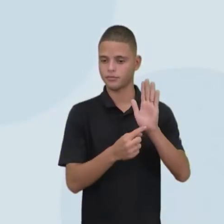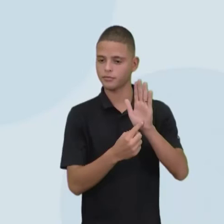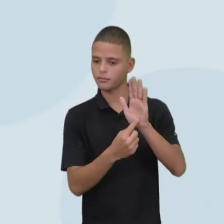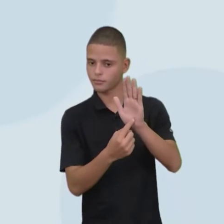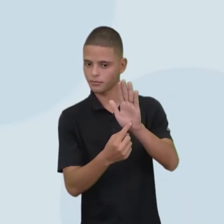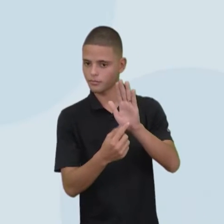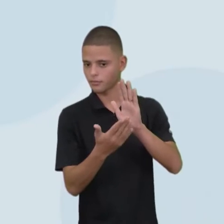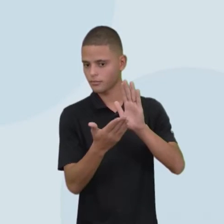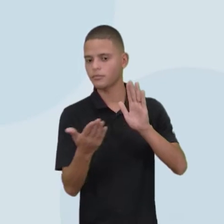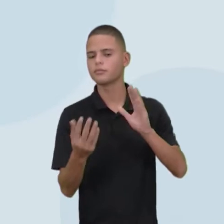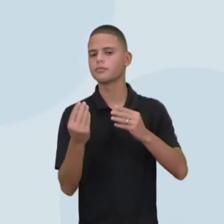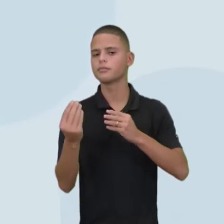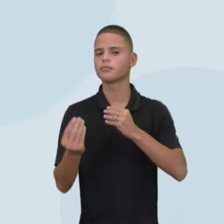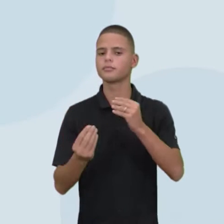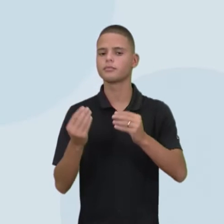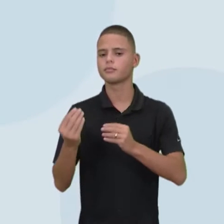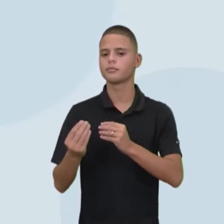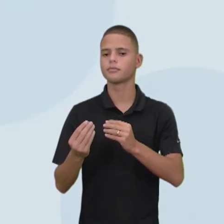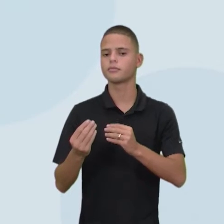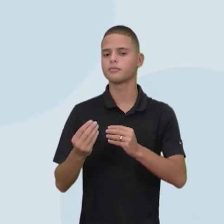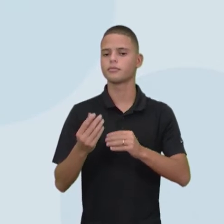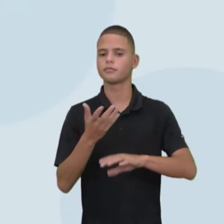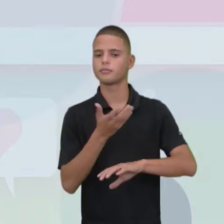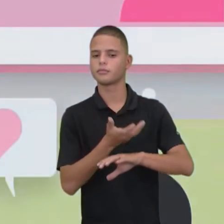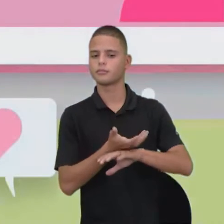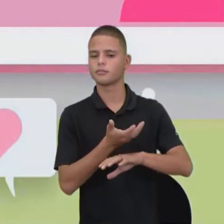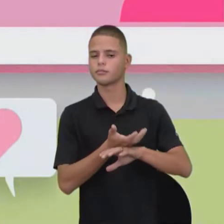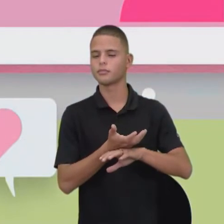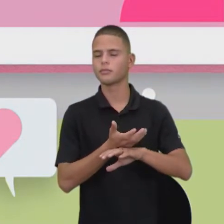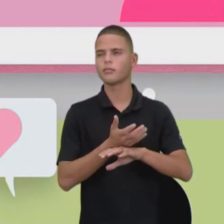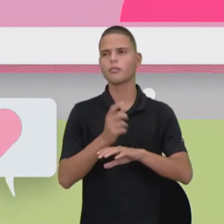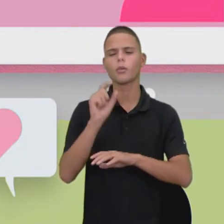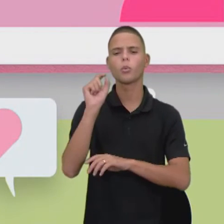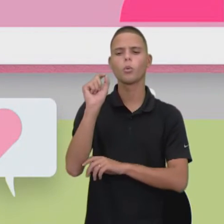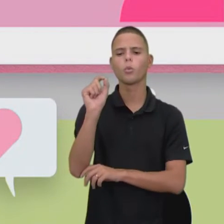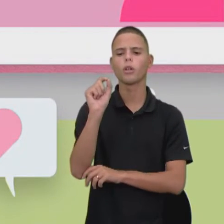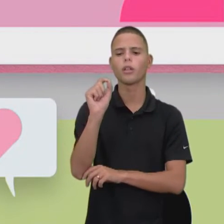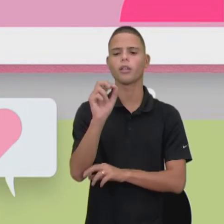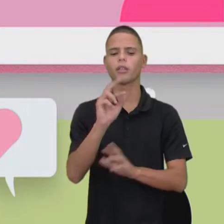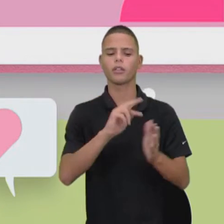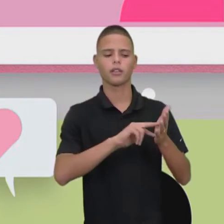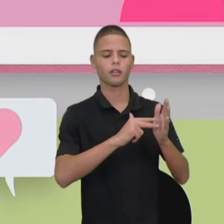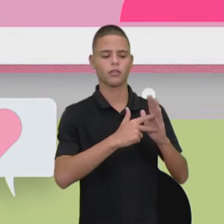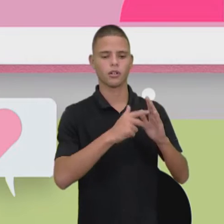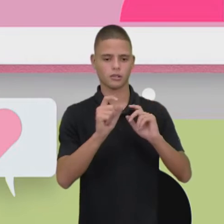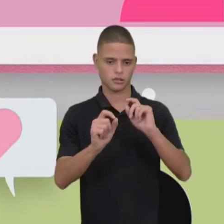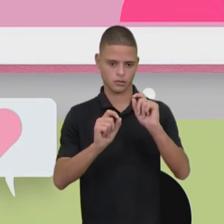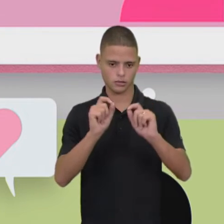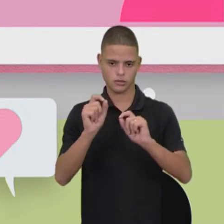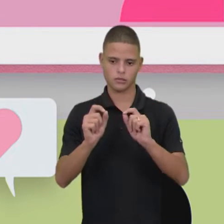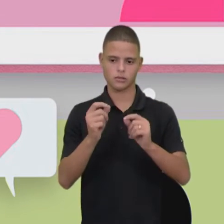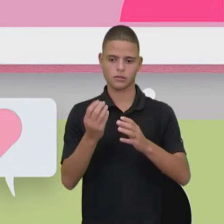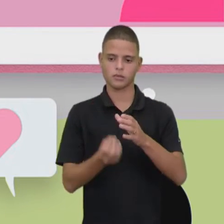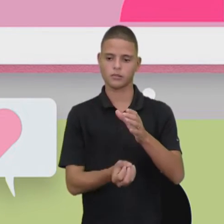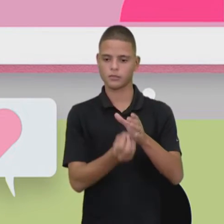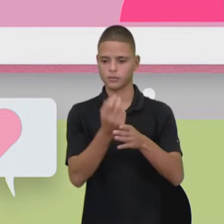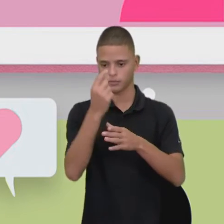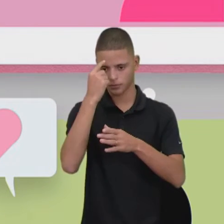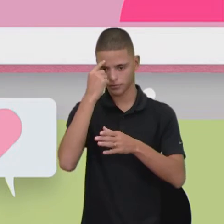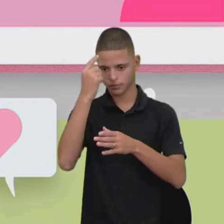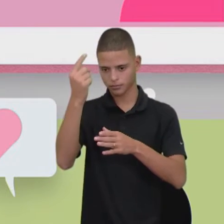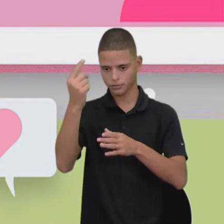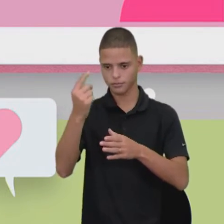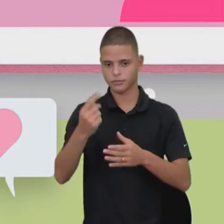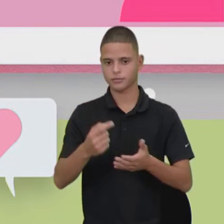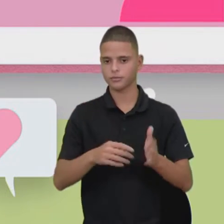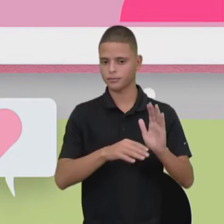falar um pouquinho sobre essa questão do conteúdo relevante. O que é um conteúdo relevante? Como que a gente pode produzir algo pensando na